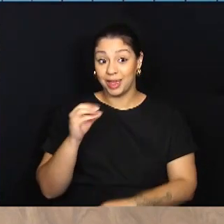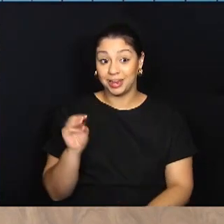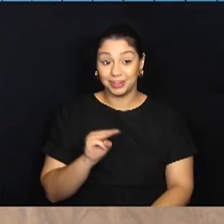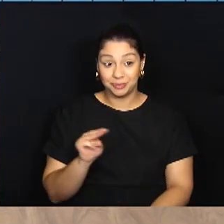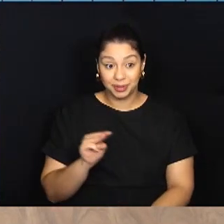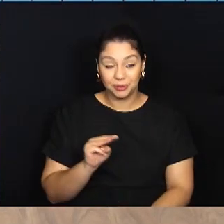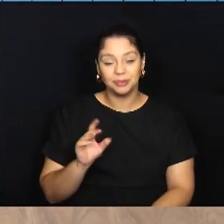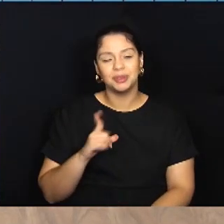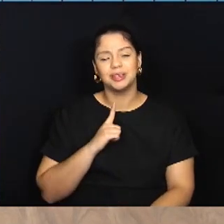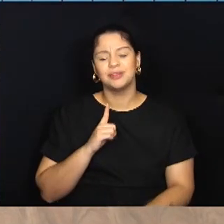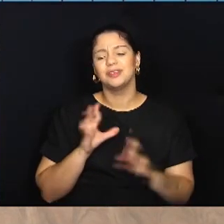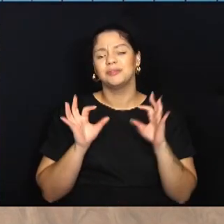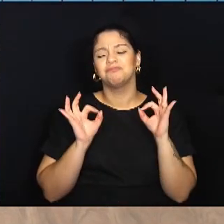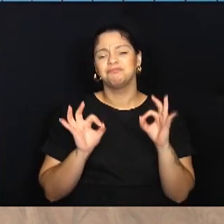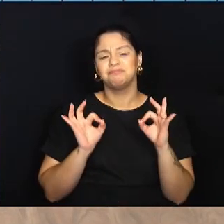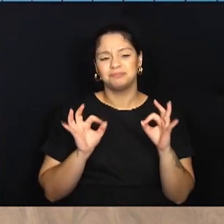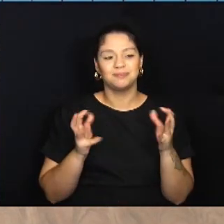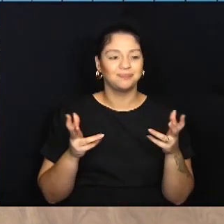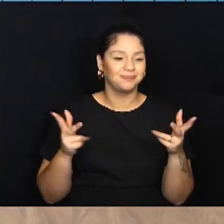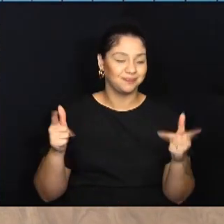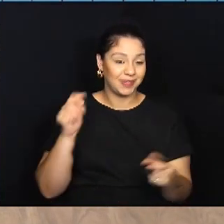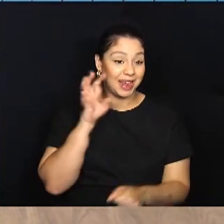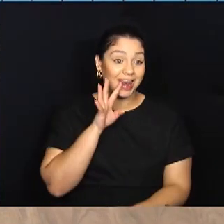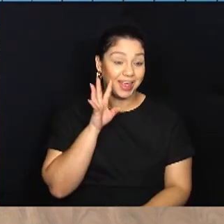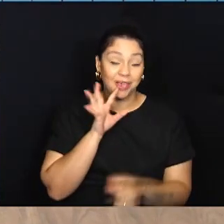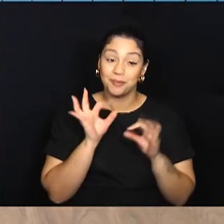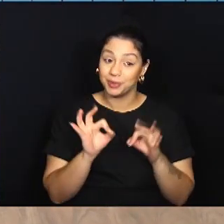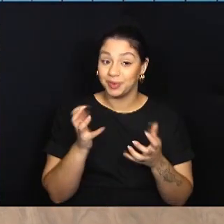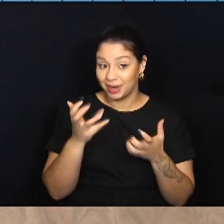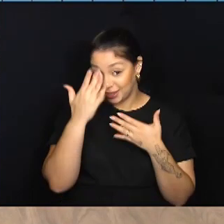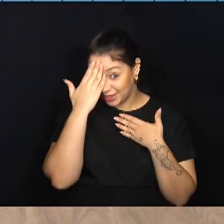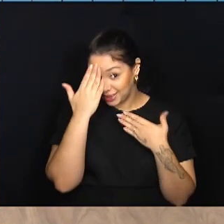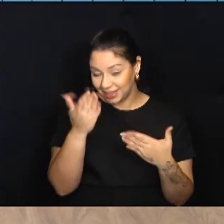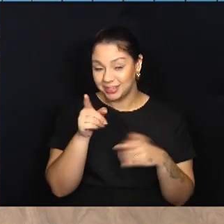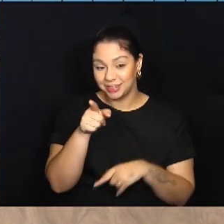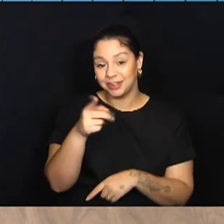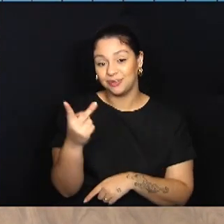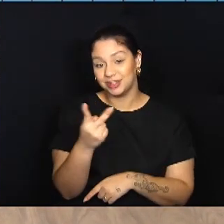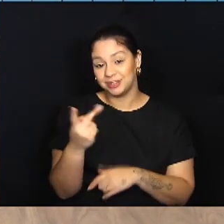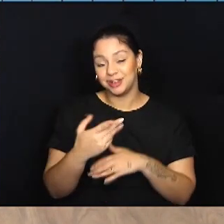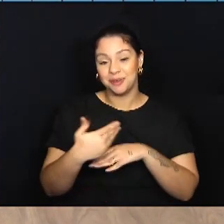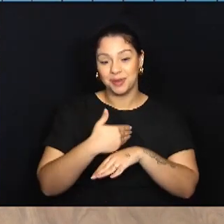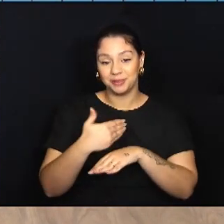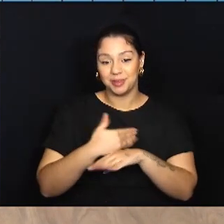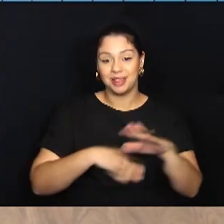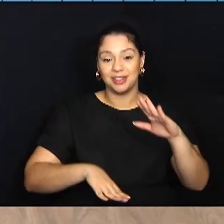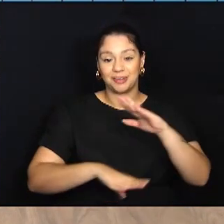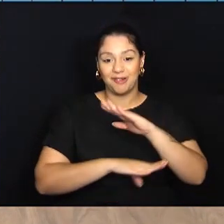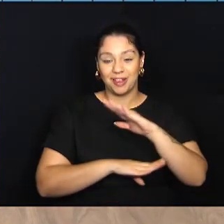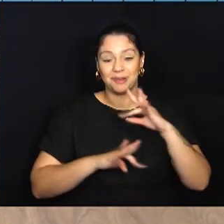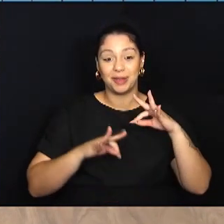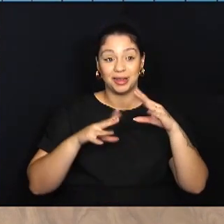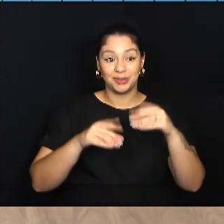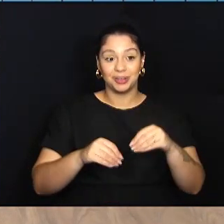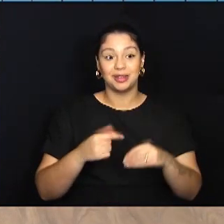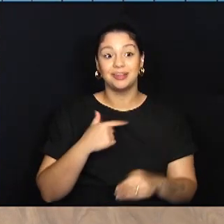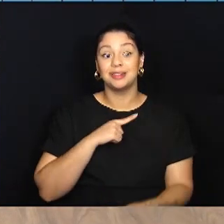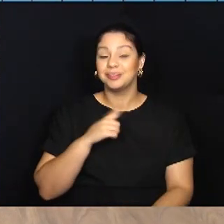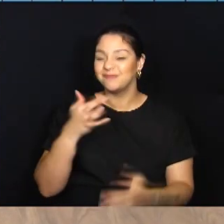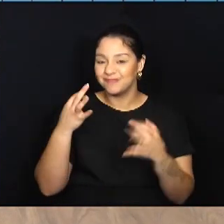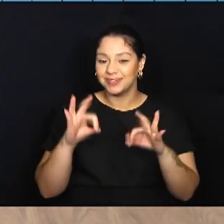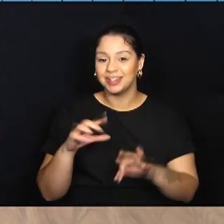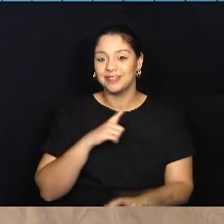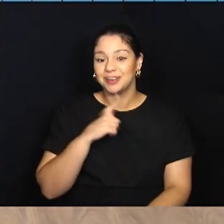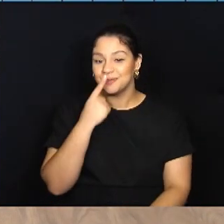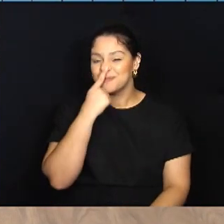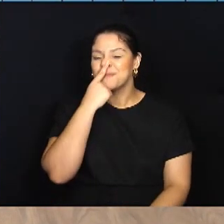muito enriquecedor. Nossa. Foi muito legal. Quero agradecer a participação de vocês aqui no Câmara Total. Tenho certeza que inspirou muitas pessoas